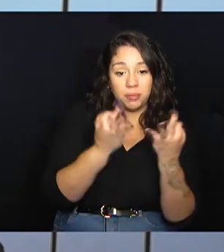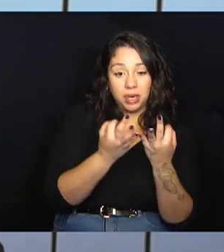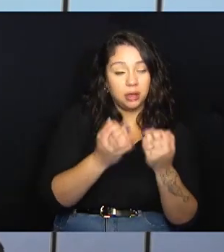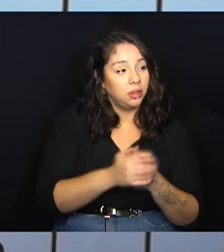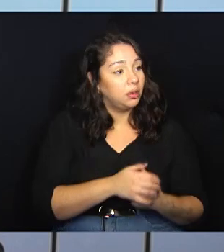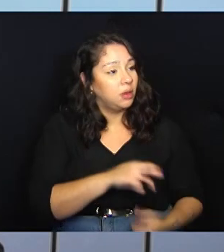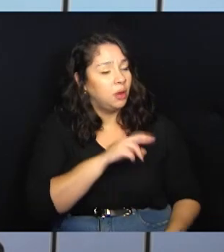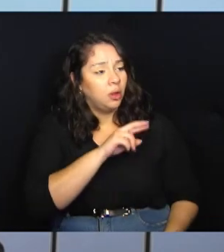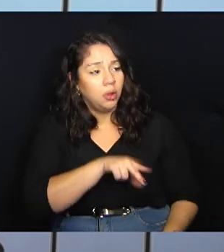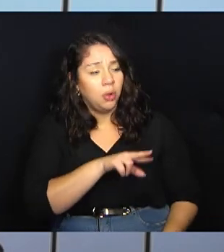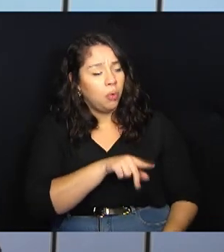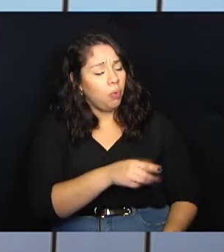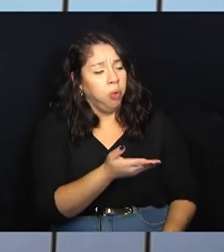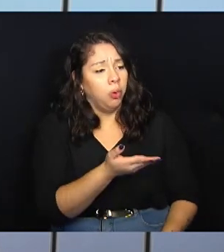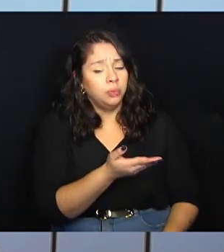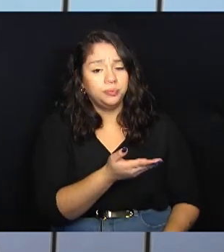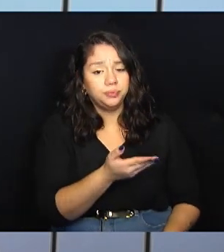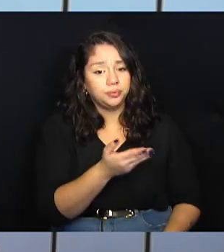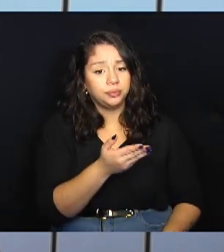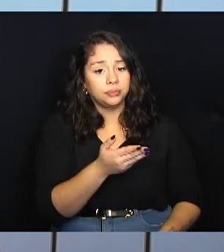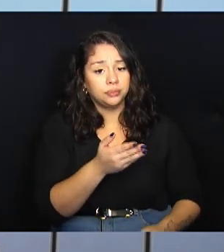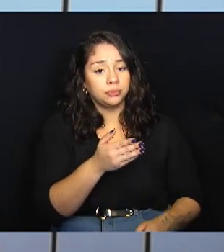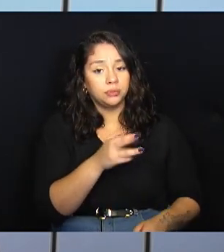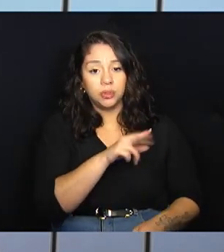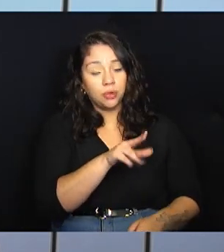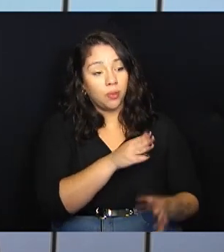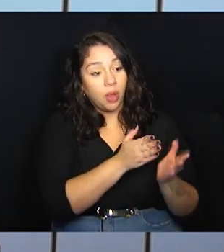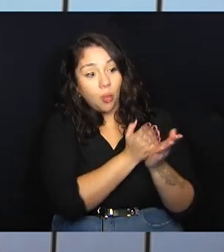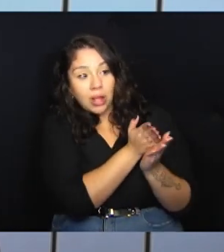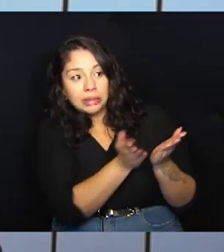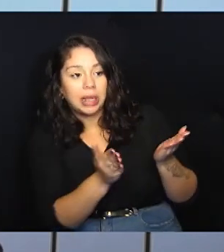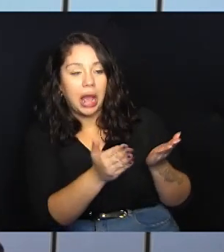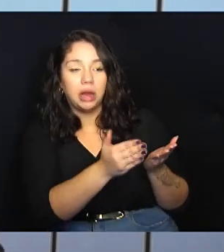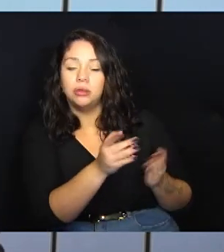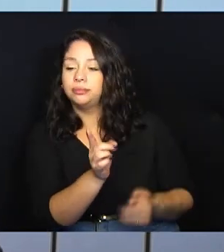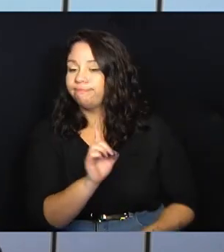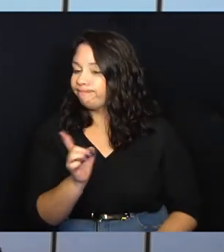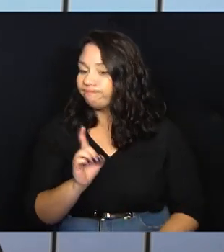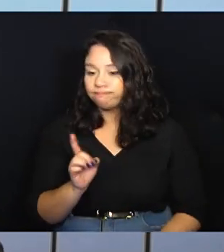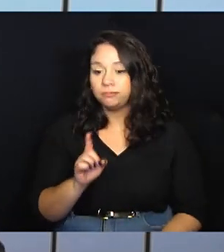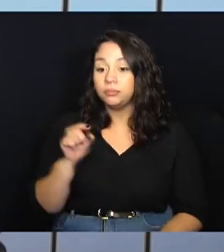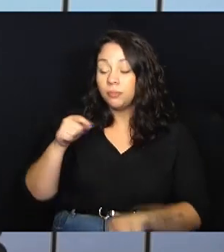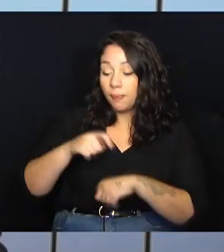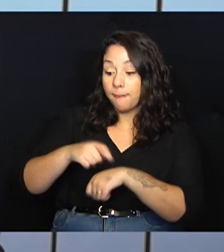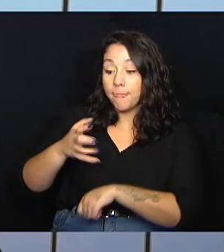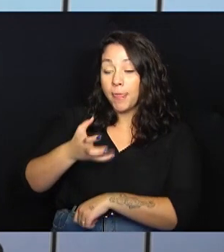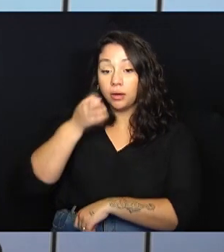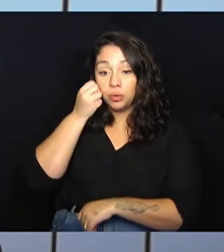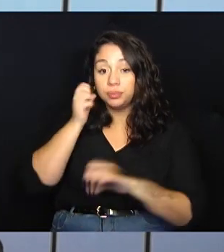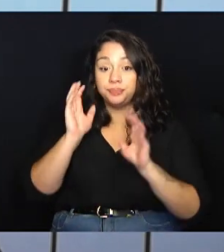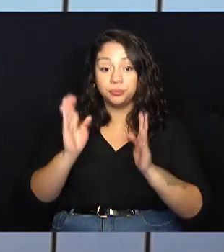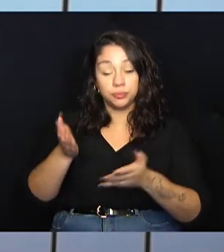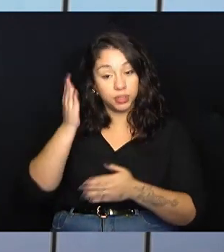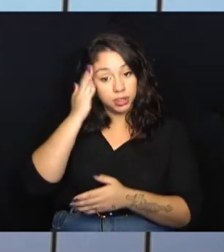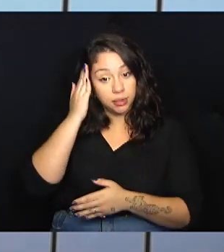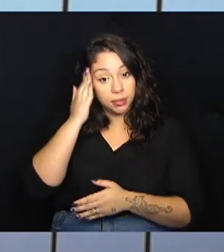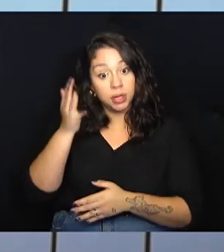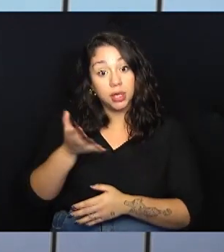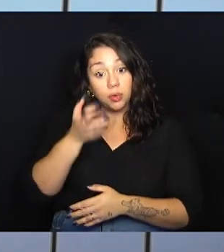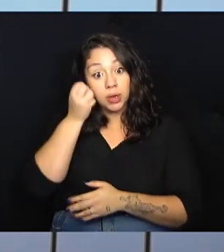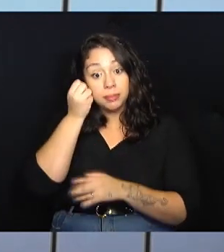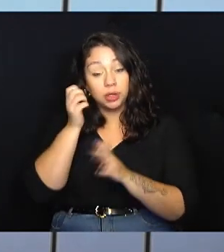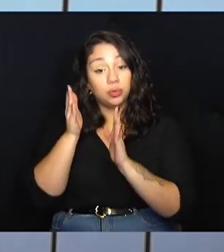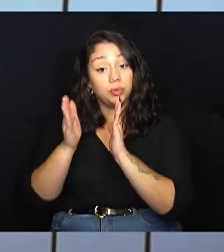é um atalho, né? Não é um atalho. Okay. Então, quem vai acolher sabe que é um acolhimento